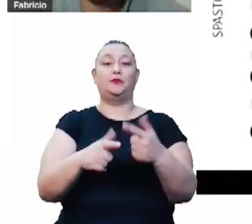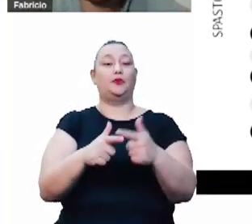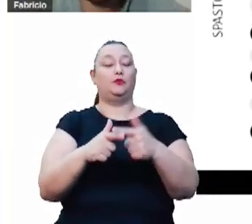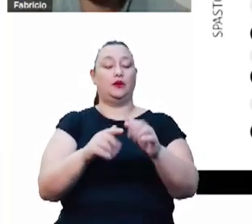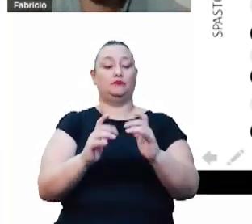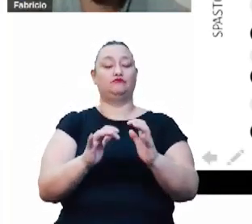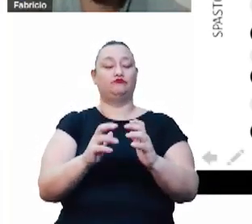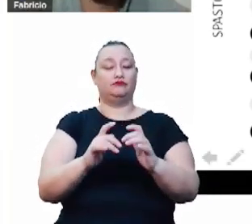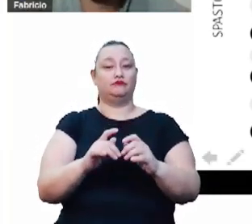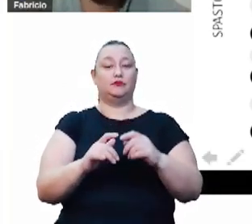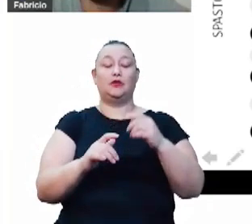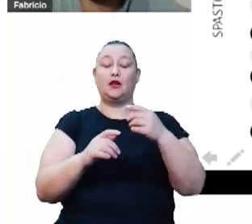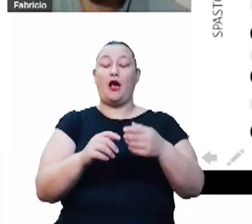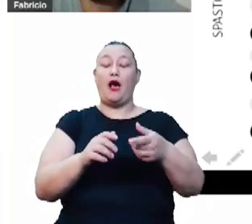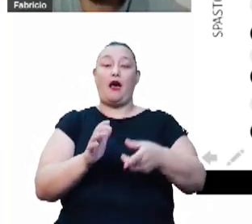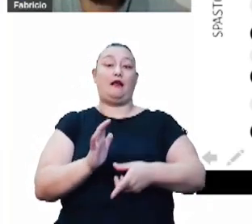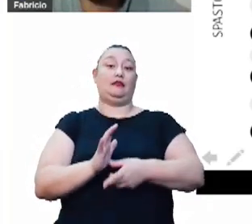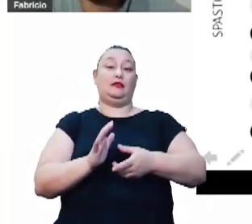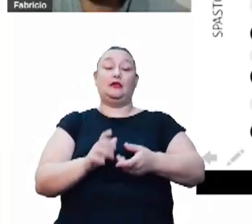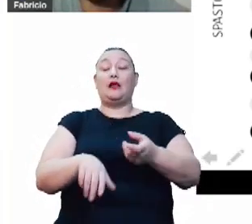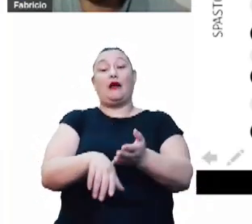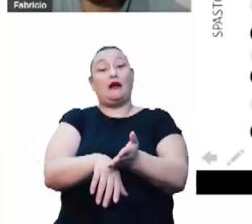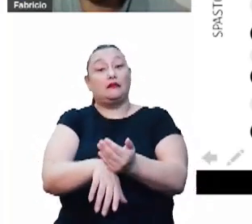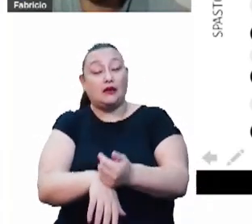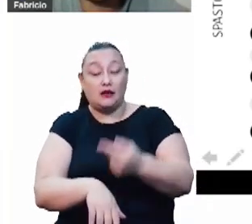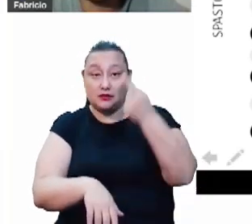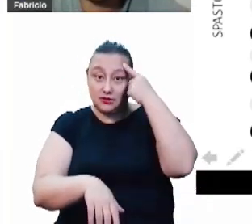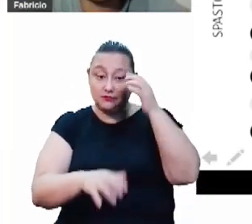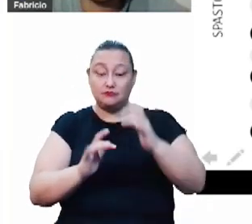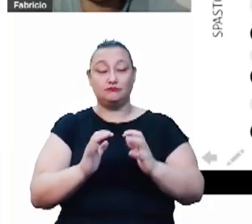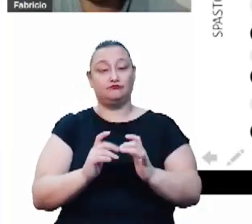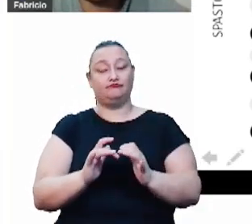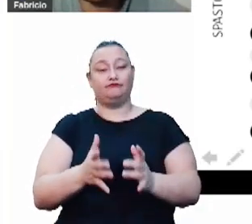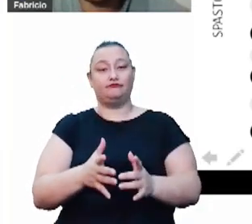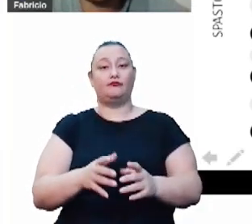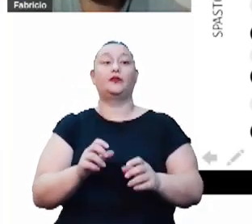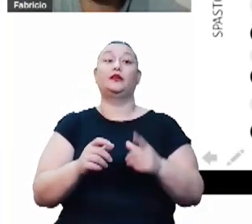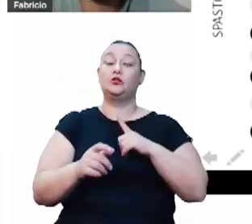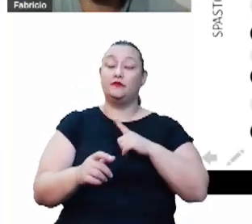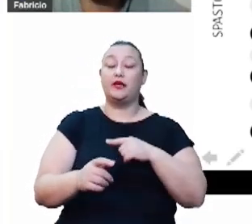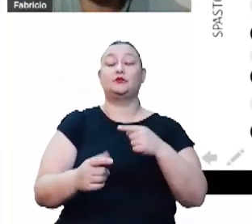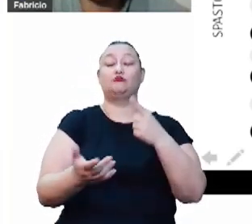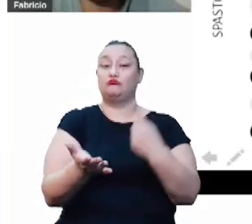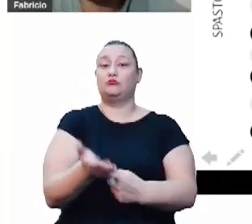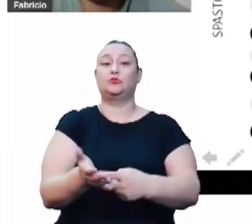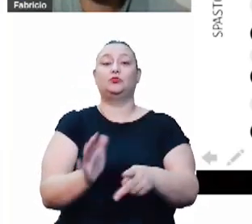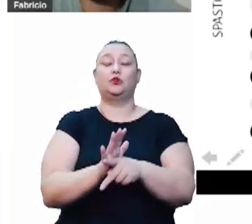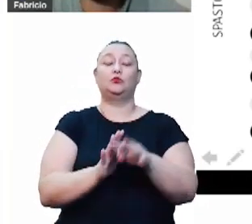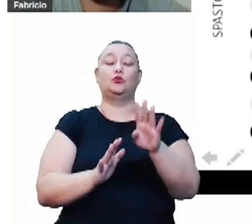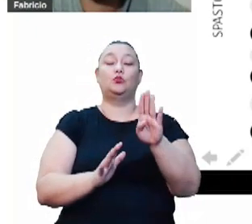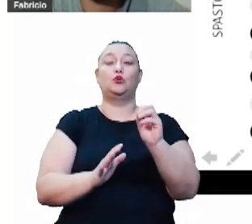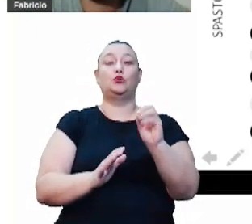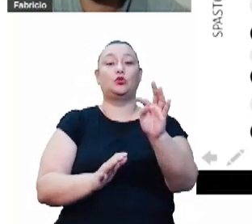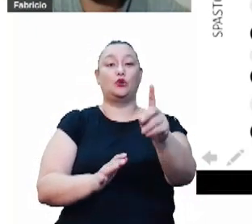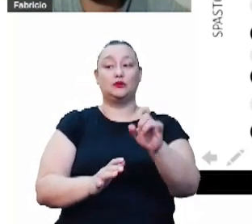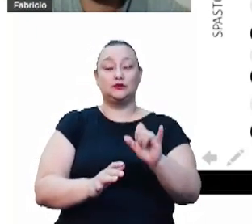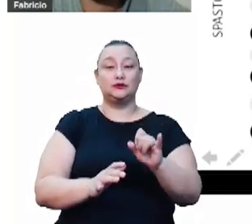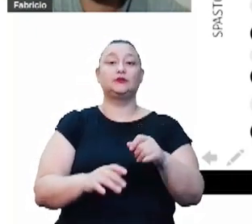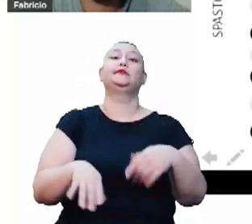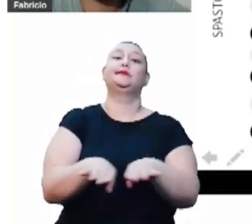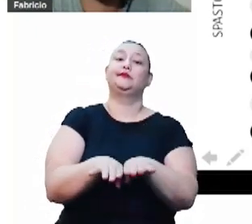retardo mental, se ela tivesse alguma contraindicação absoluta de toxina botulínica, e se ela estivesse